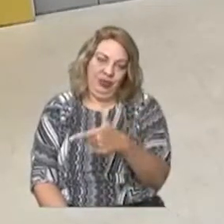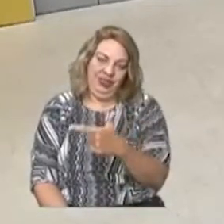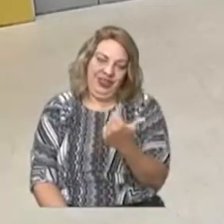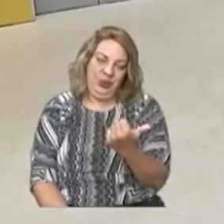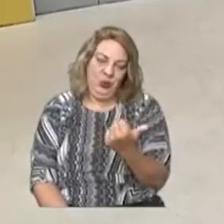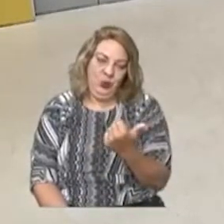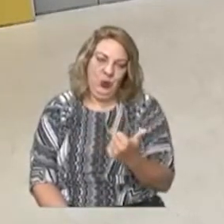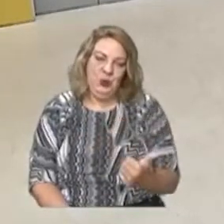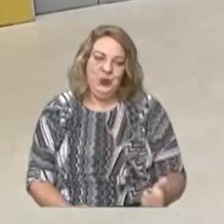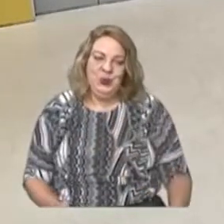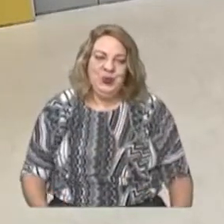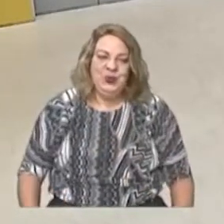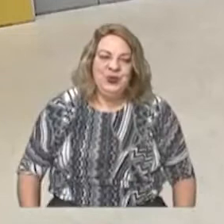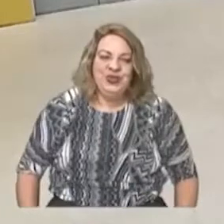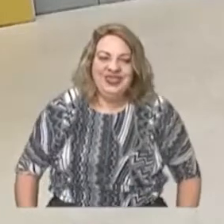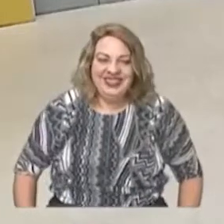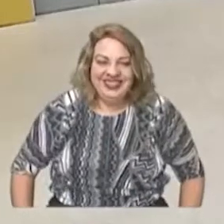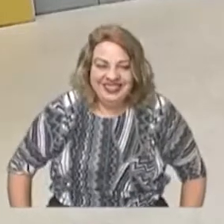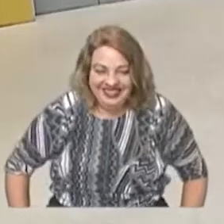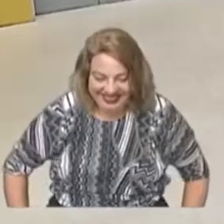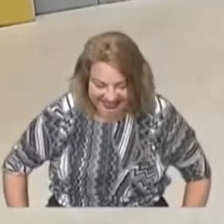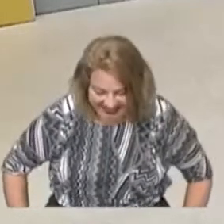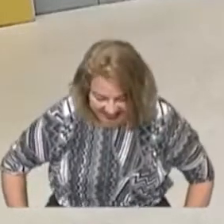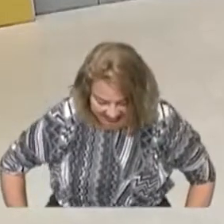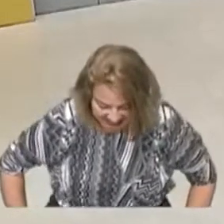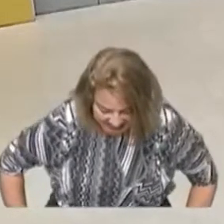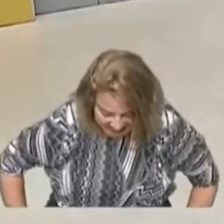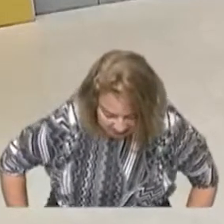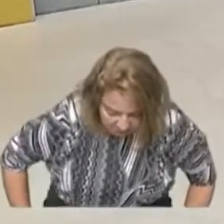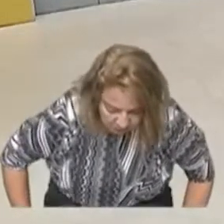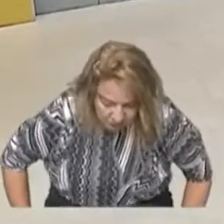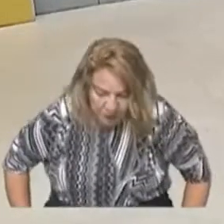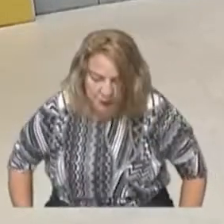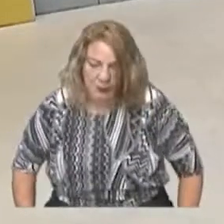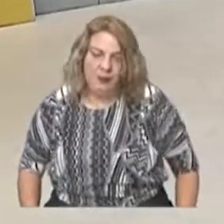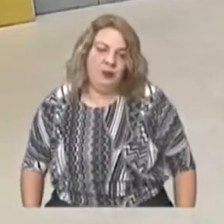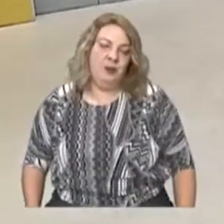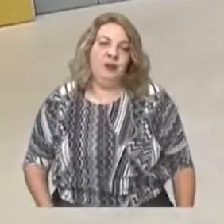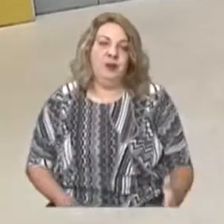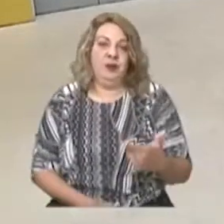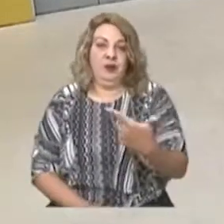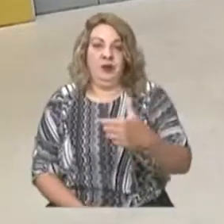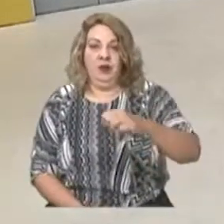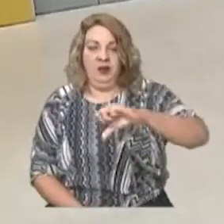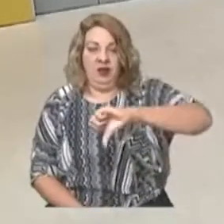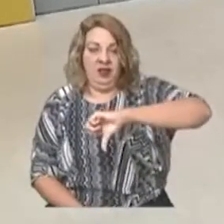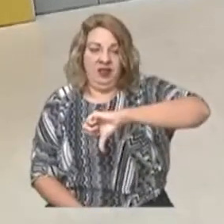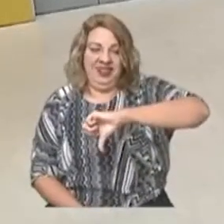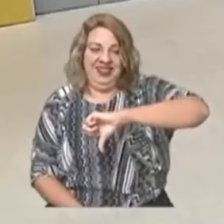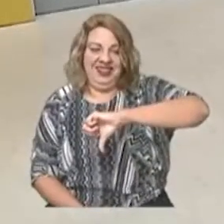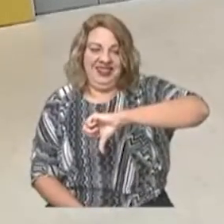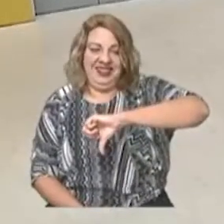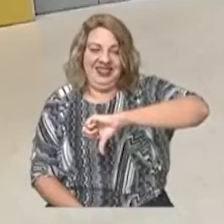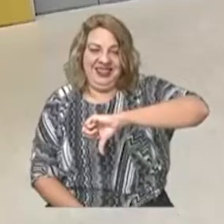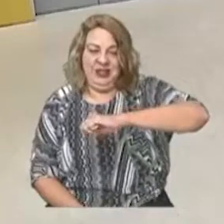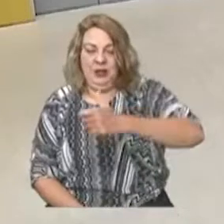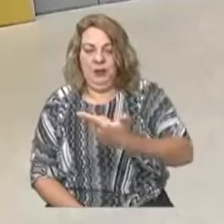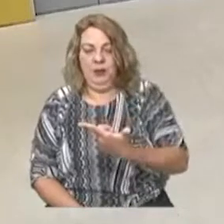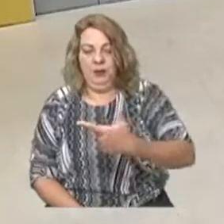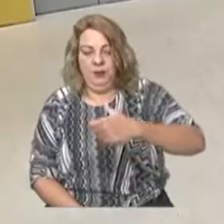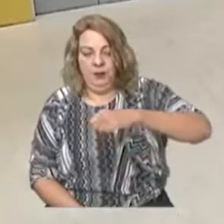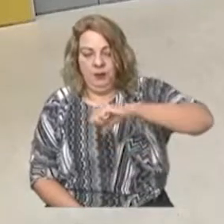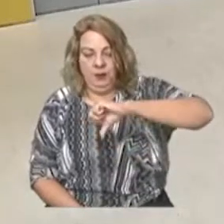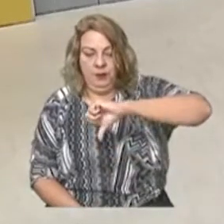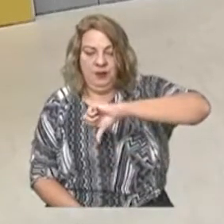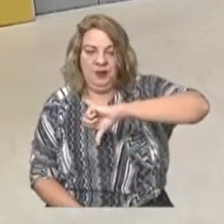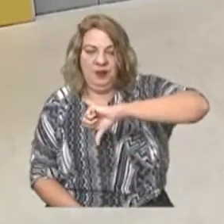21, 21, 21, marque, 29, 29,